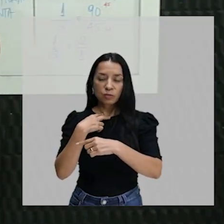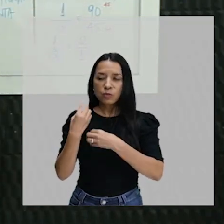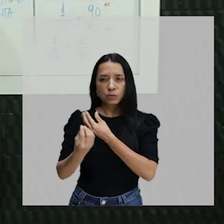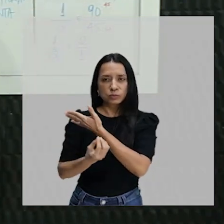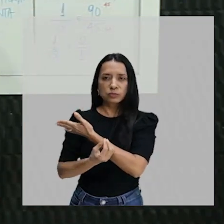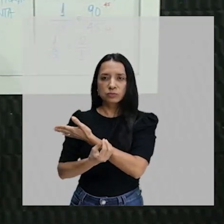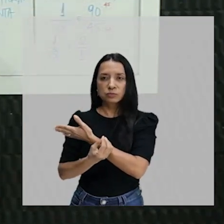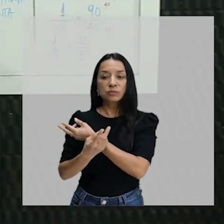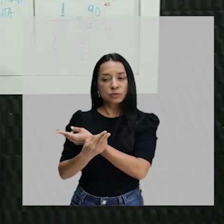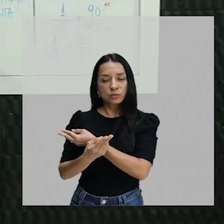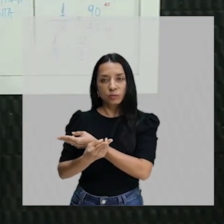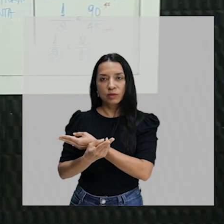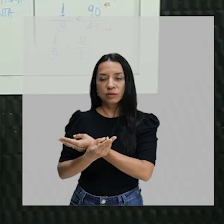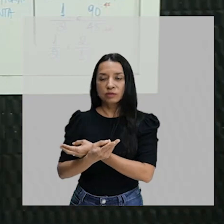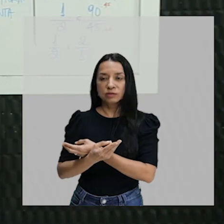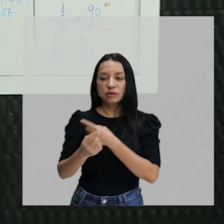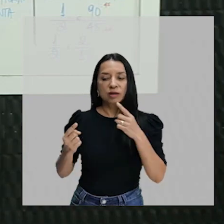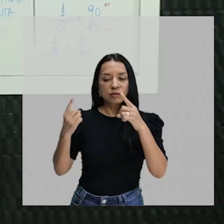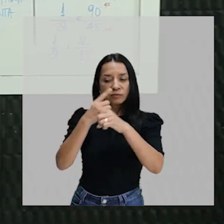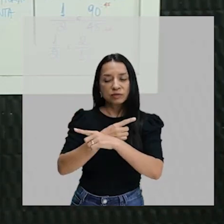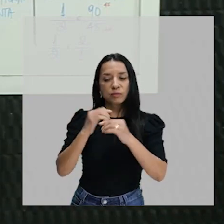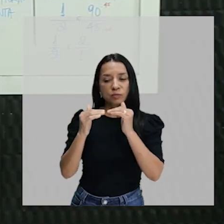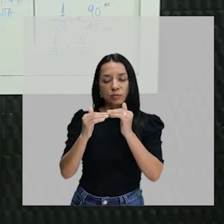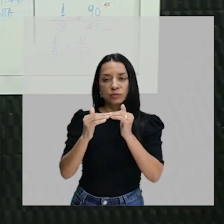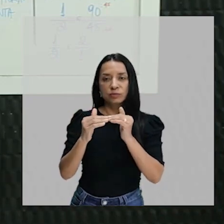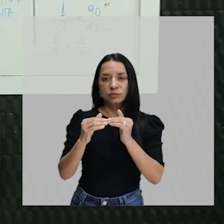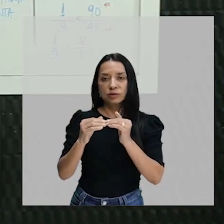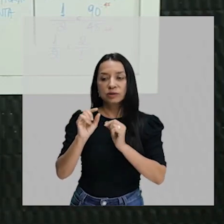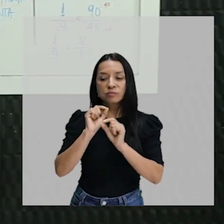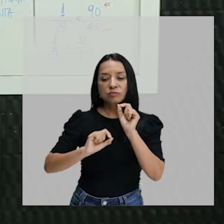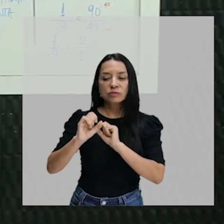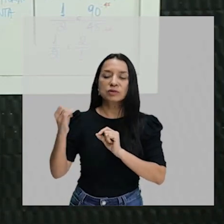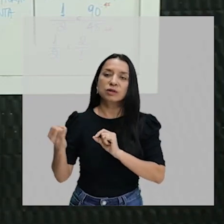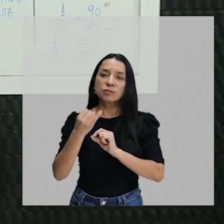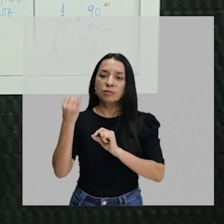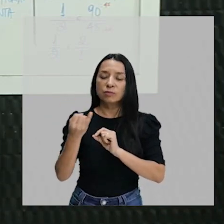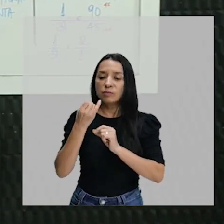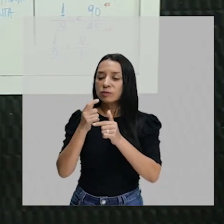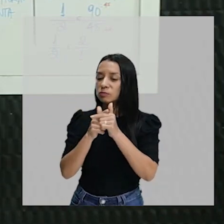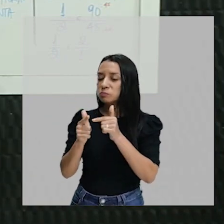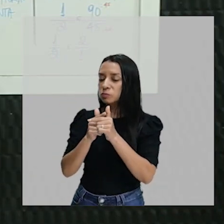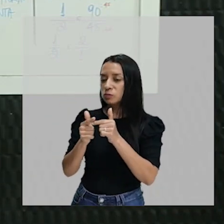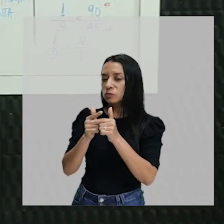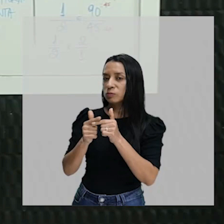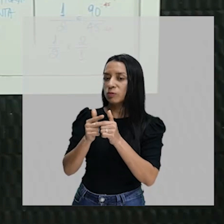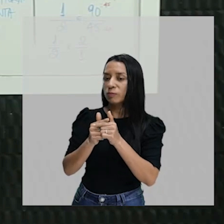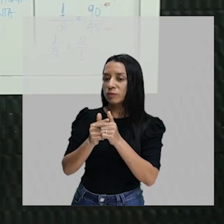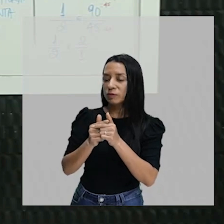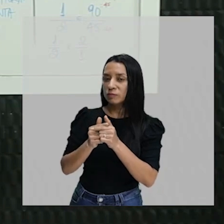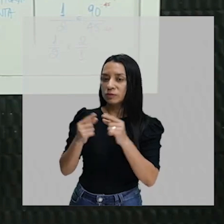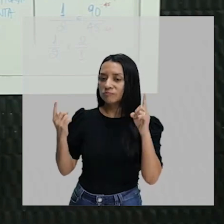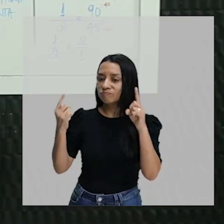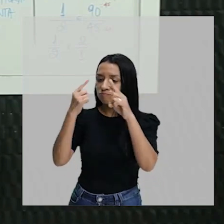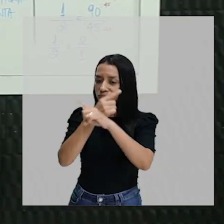que está aqui com as grandes inversamente proporcionar isso é importante nos problemas de regra de três porque você vai armar a proporção